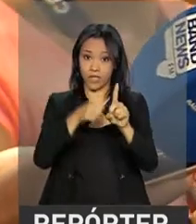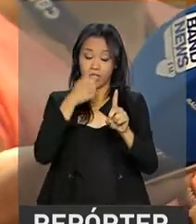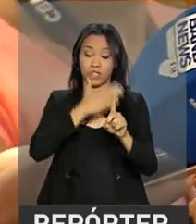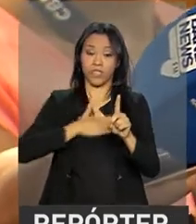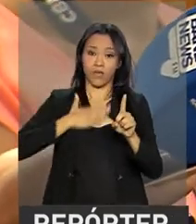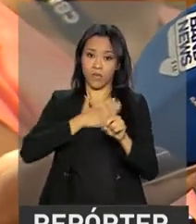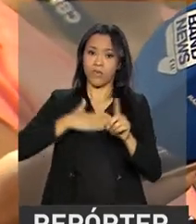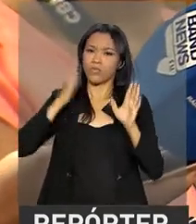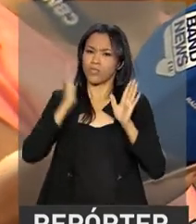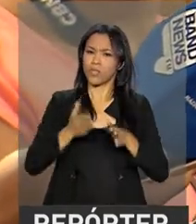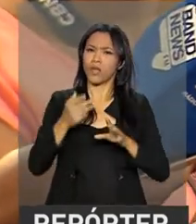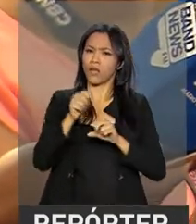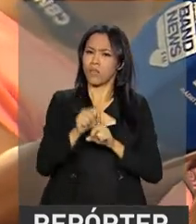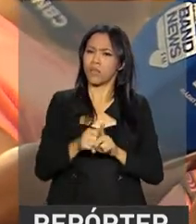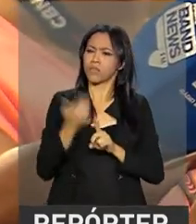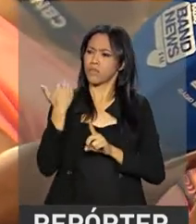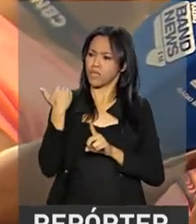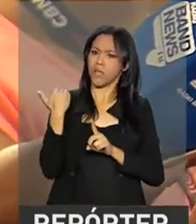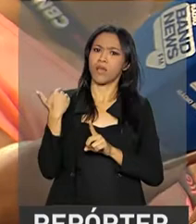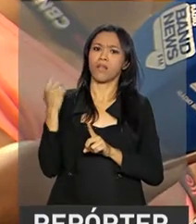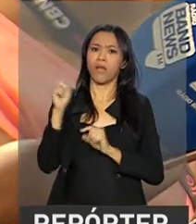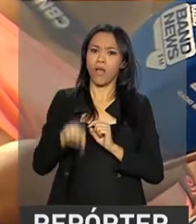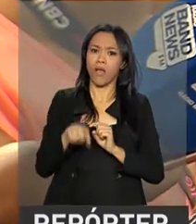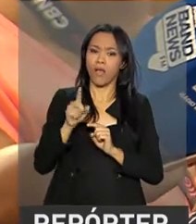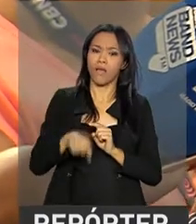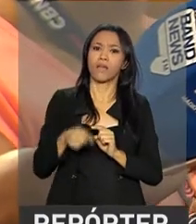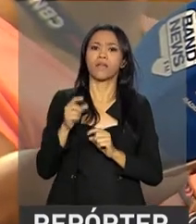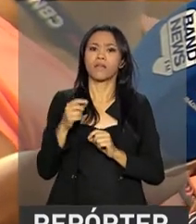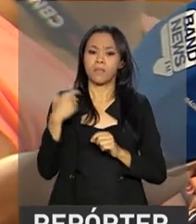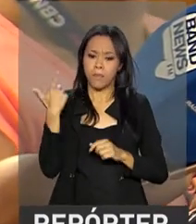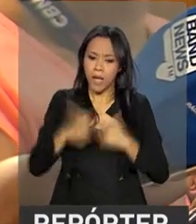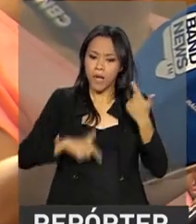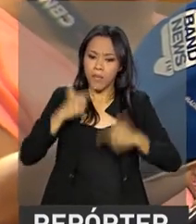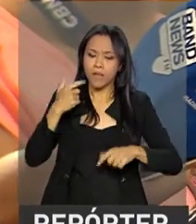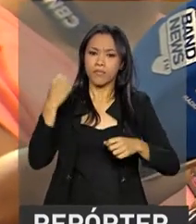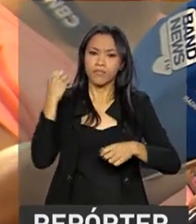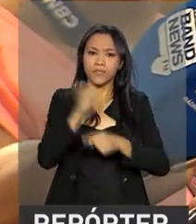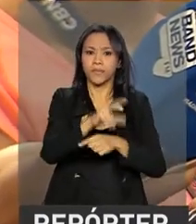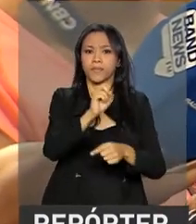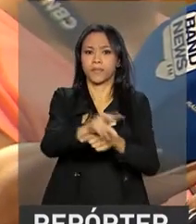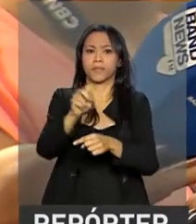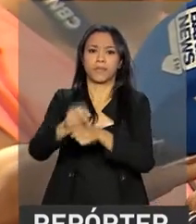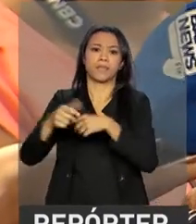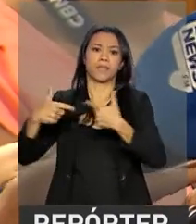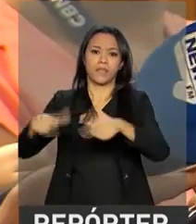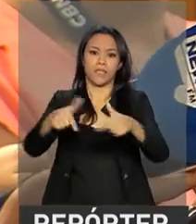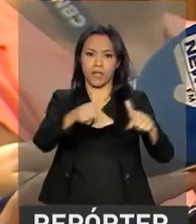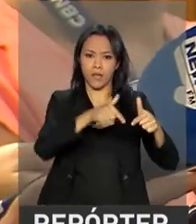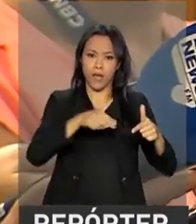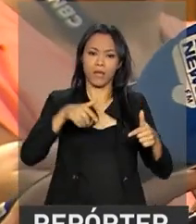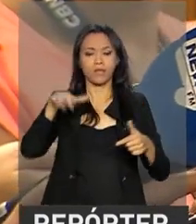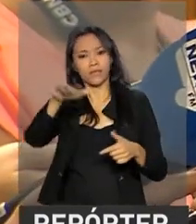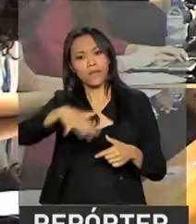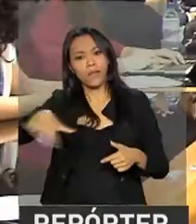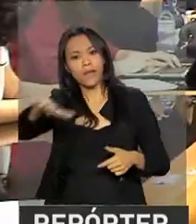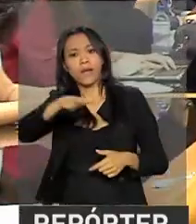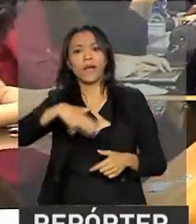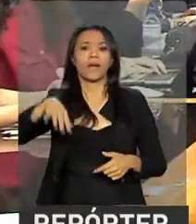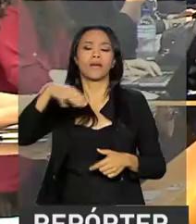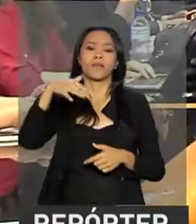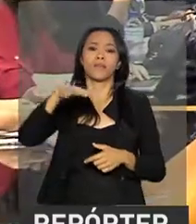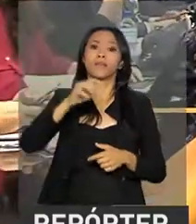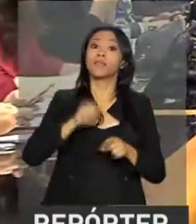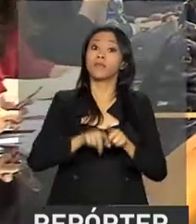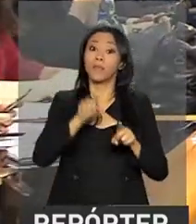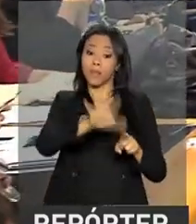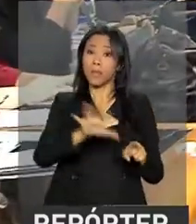que já estava no mês passado, que é de generalização da geração de empregos, seja em termos setoriais, seja em termos regionais. Também